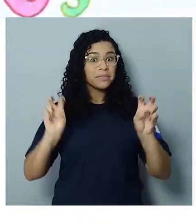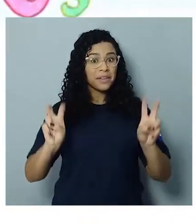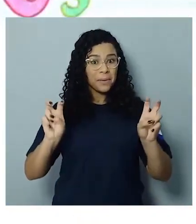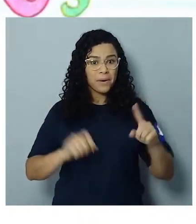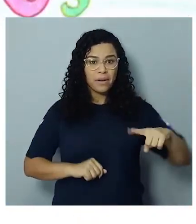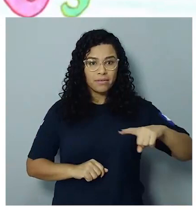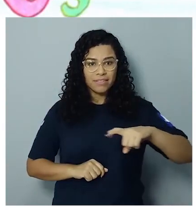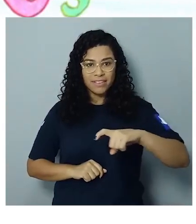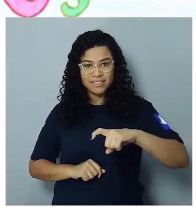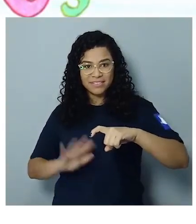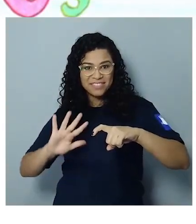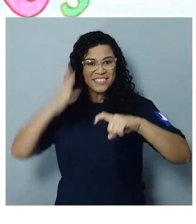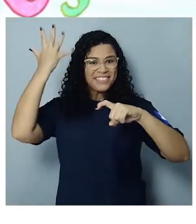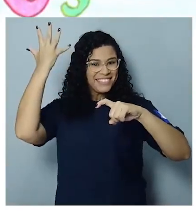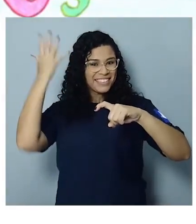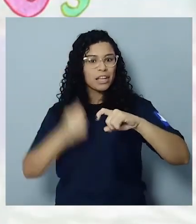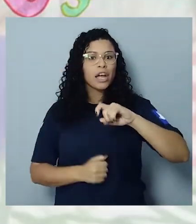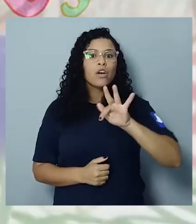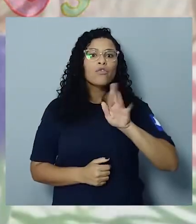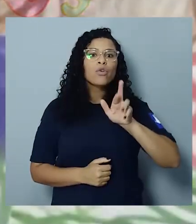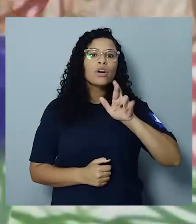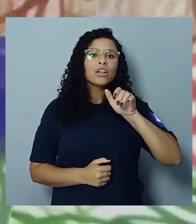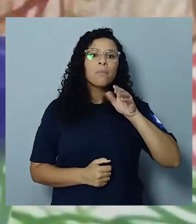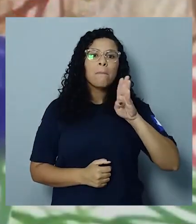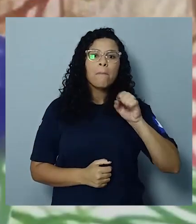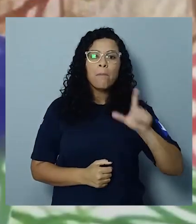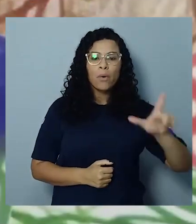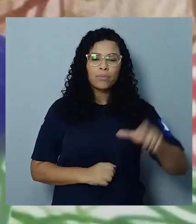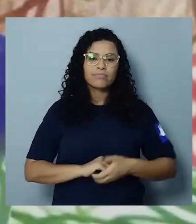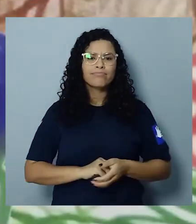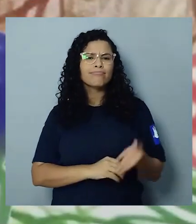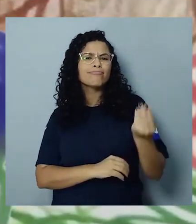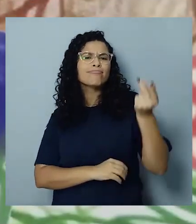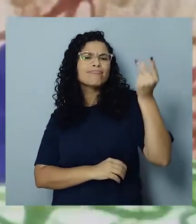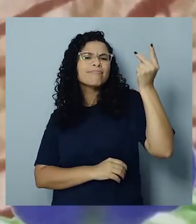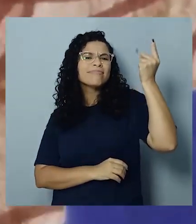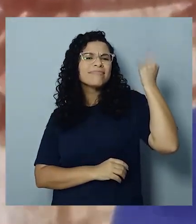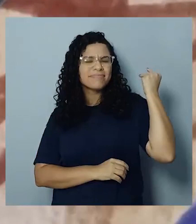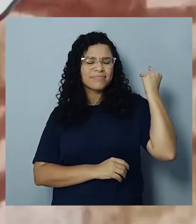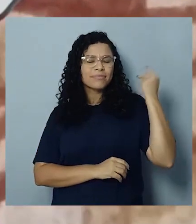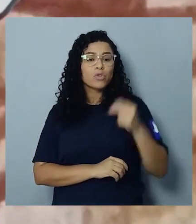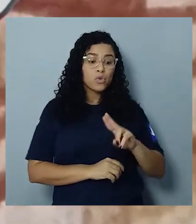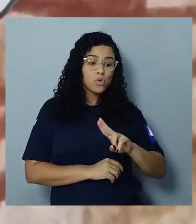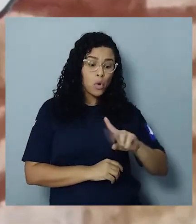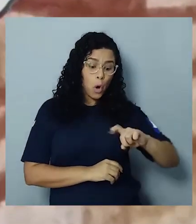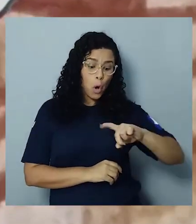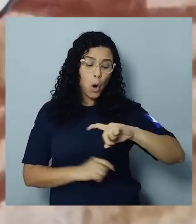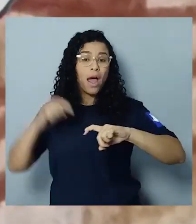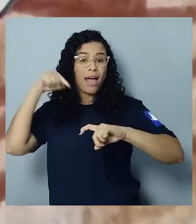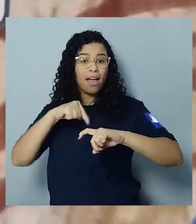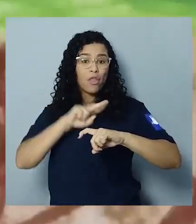no episódio de hoje Aventuras da minhoca futebol Era uma vez uma minhoca